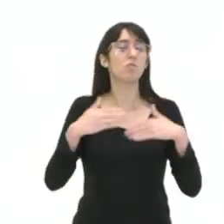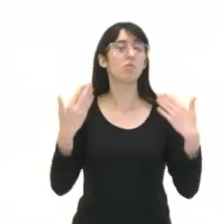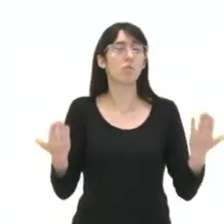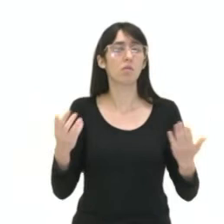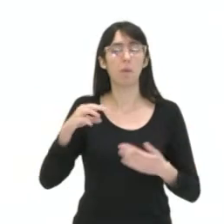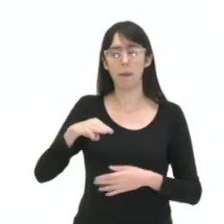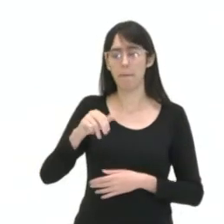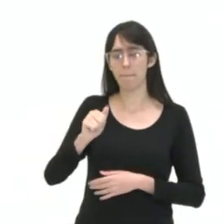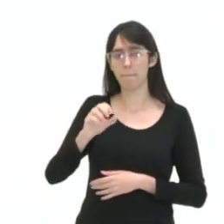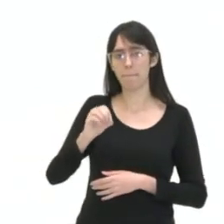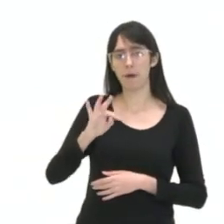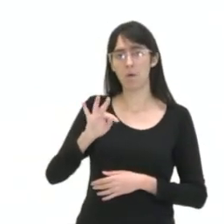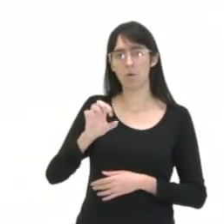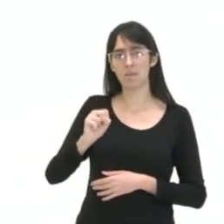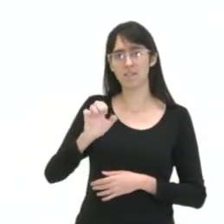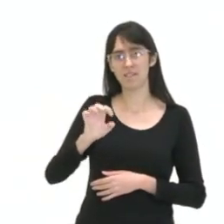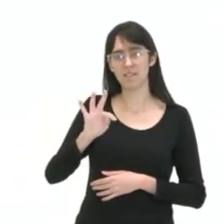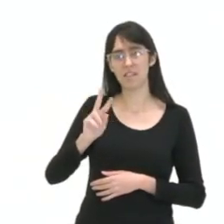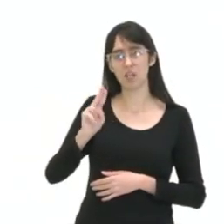Mao Tse-tung.